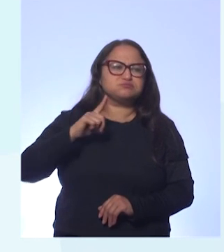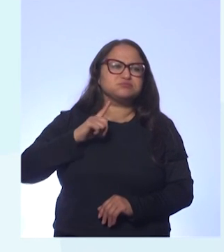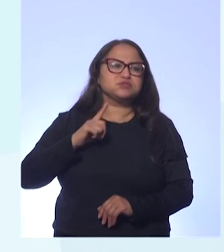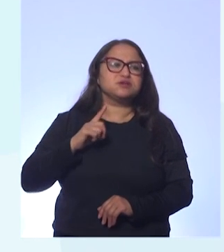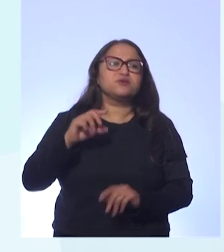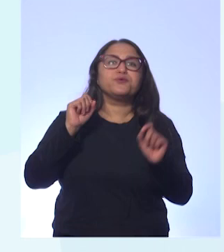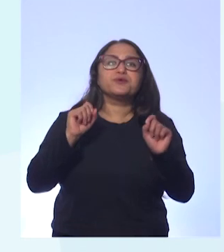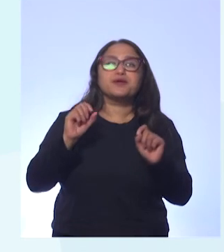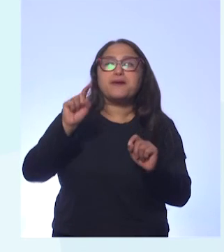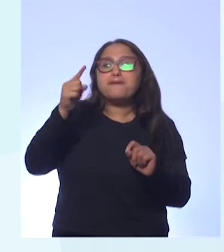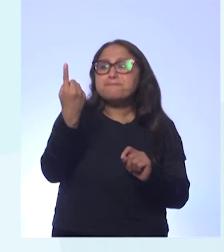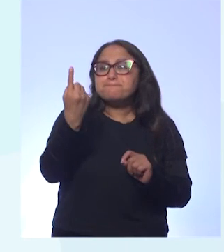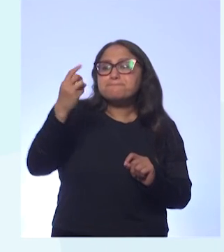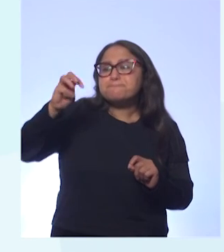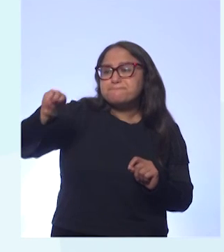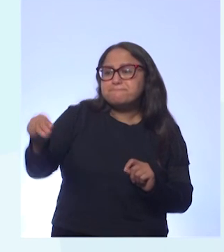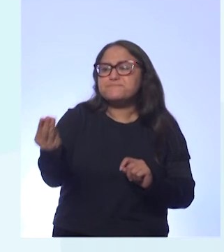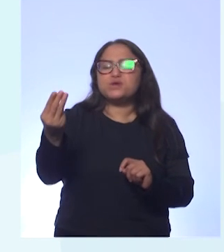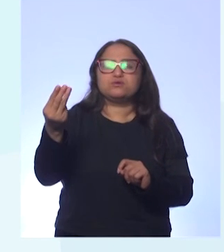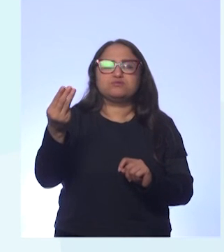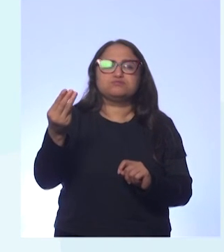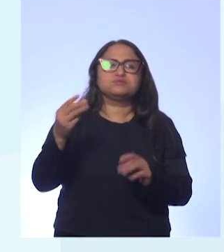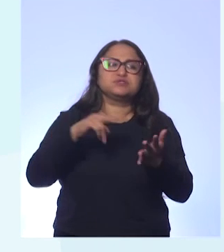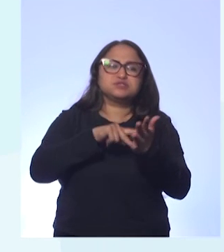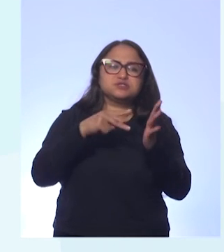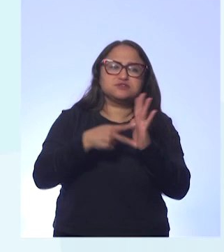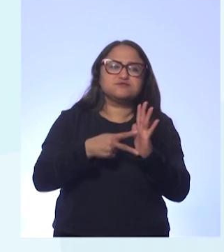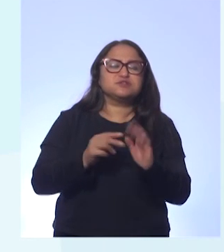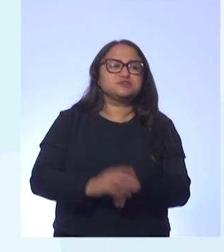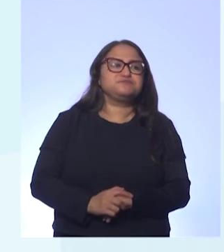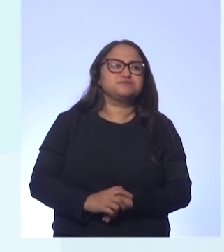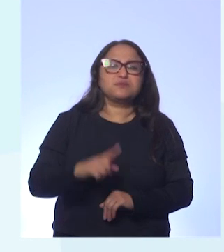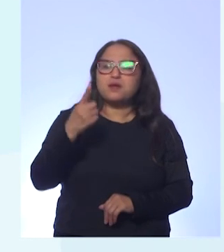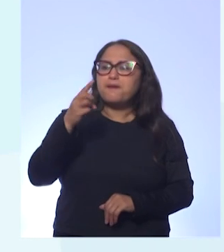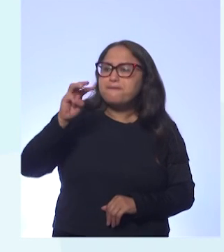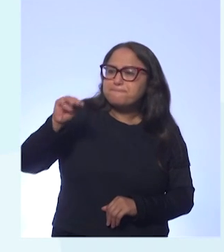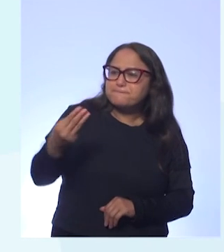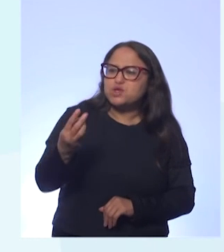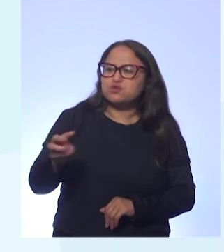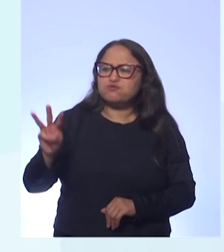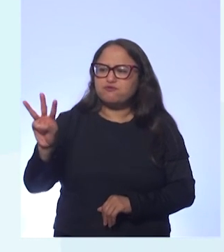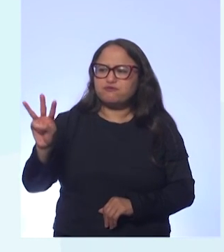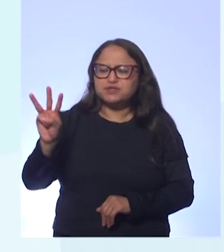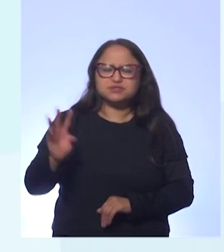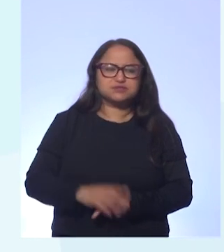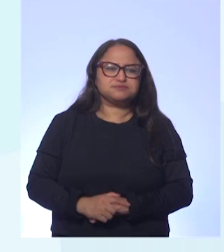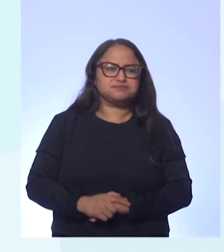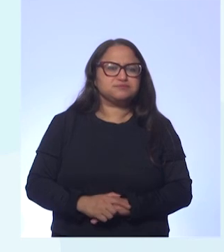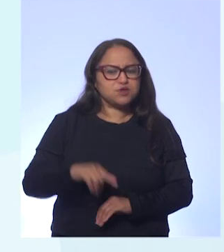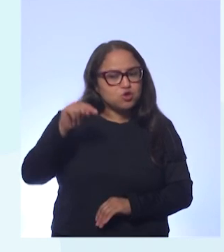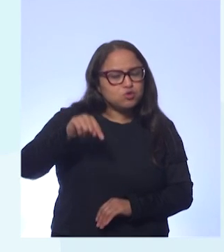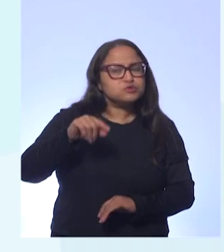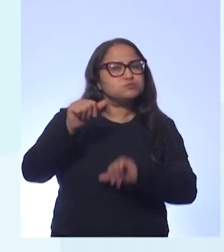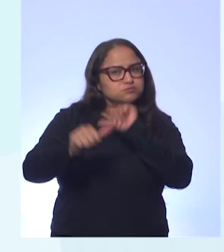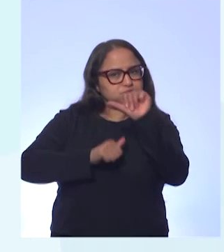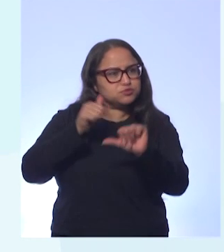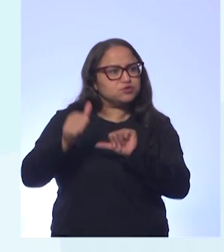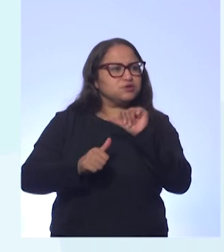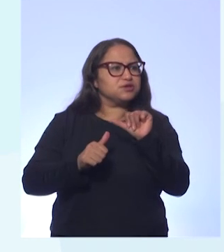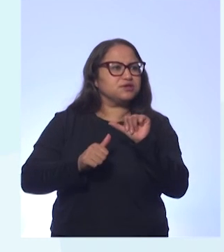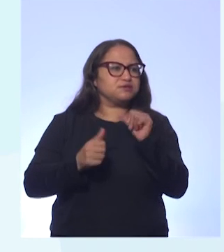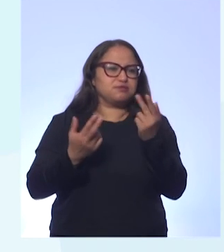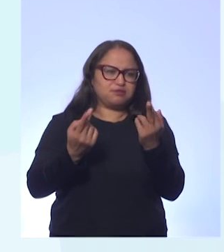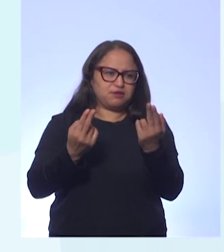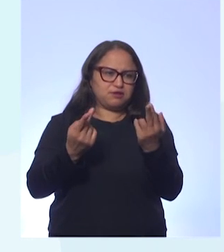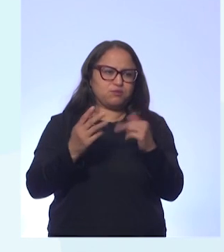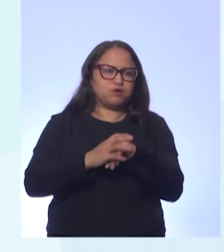quer dizer 1000, só isso, tá? Então, 1 quilowatt quer dizer 1000 watts. Então, aqui a gente pode trocar, isso aqui não é a mesma coisa